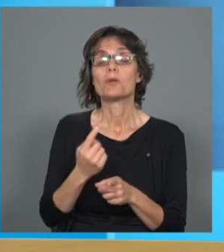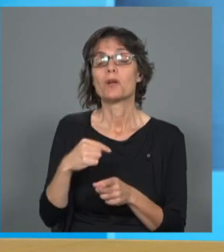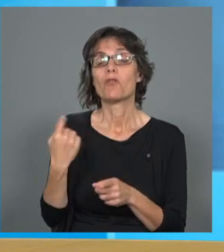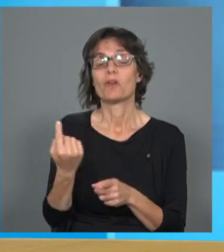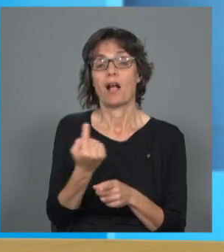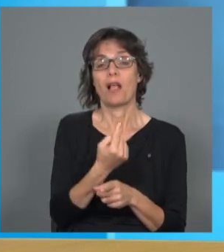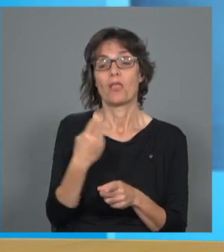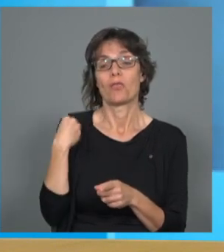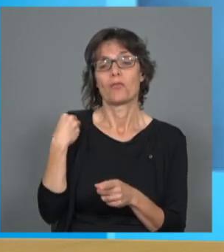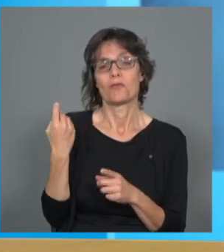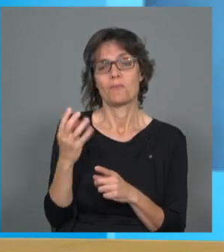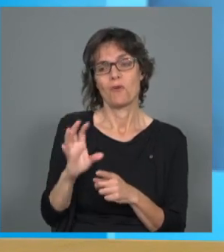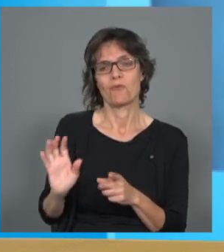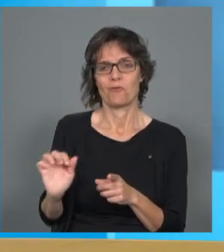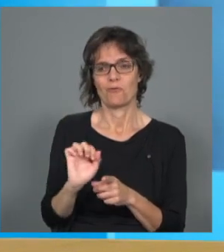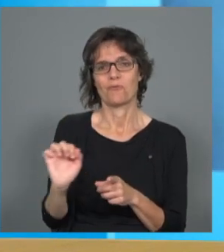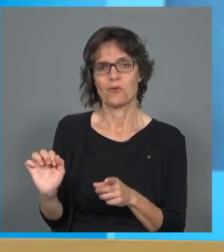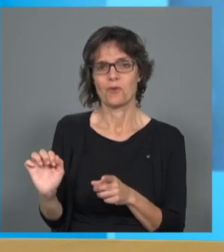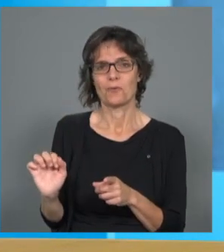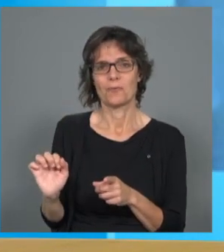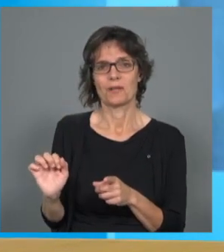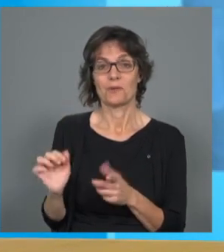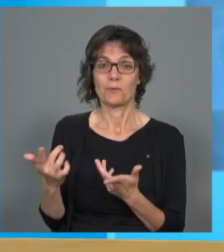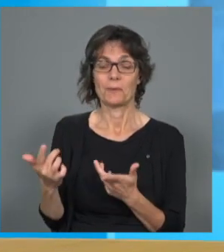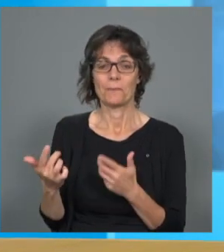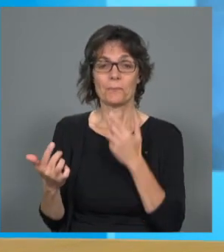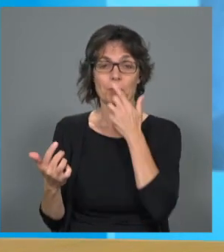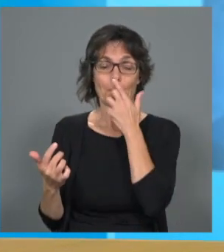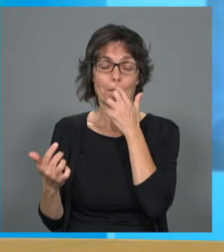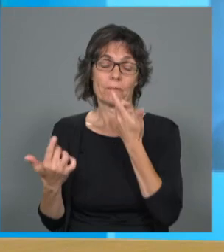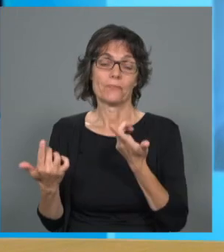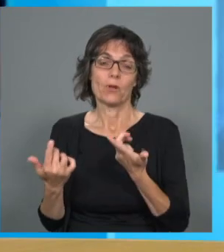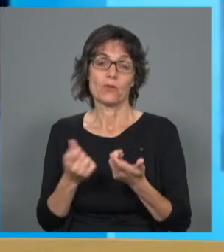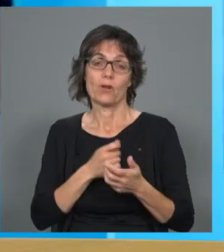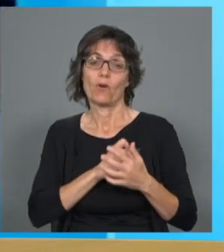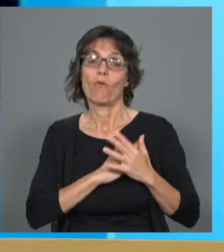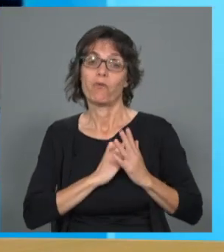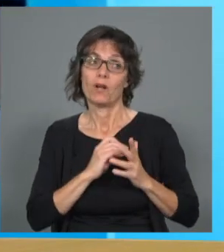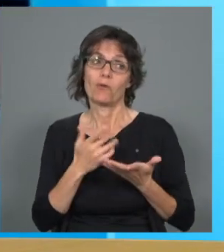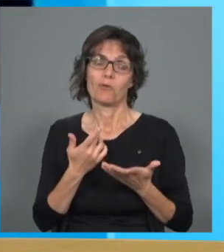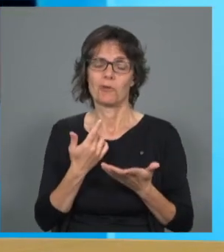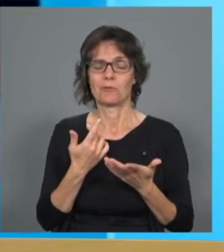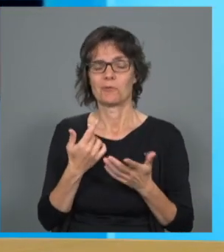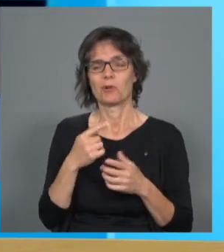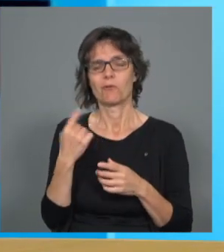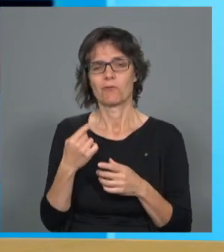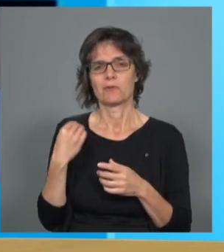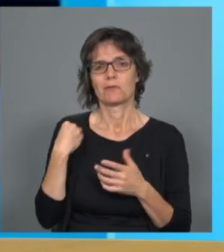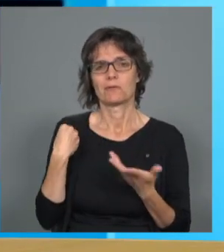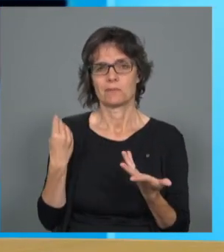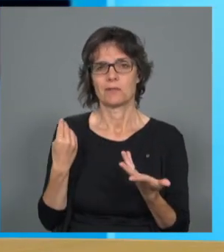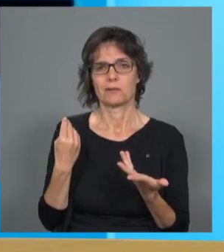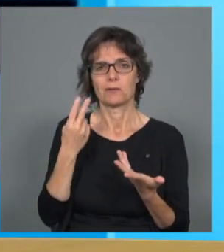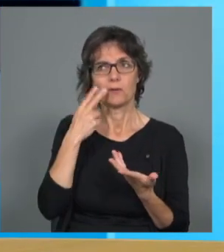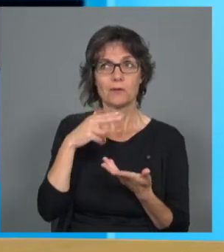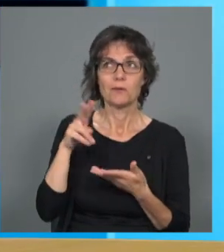todos somos chamados a uma subida, quer tenhamos fé, quer não tenhamos. Eu acredito que todos somos chamados a mais. E eu acho que é